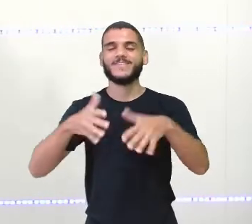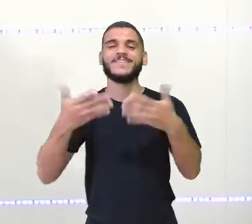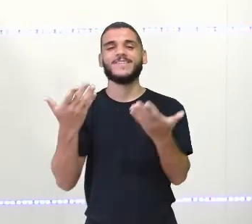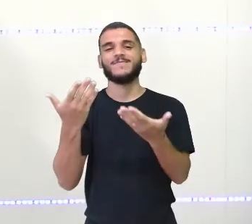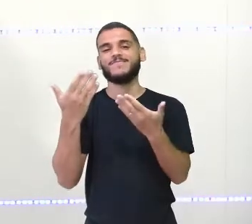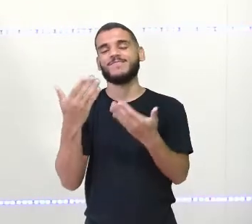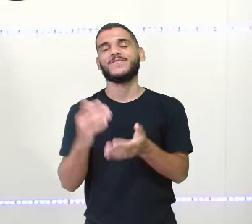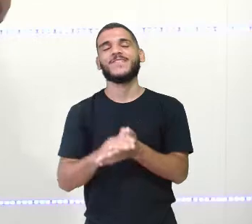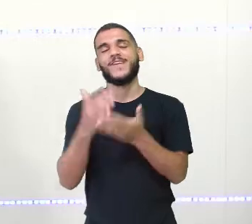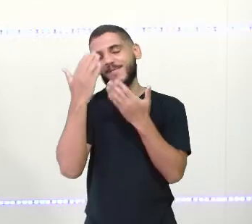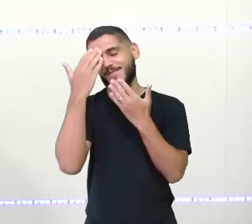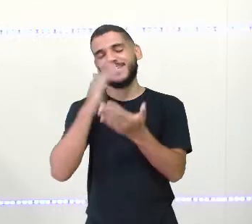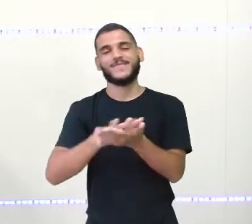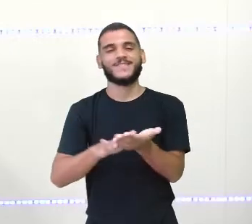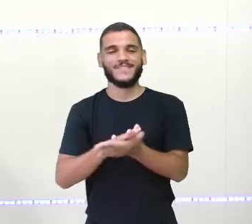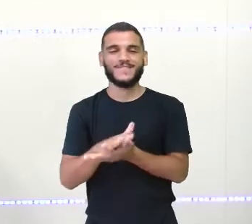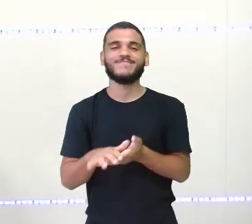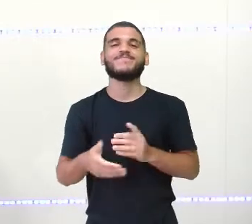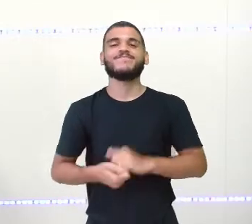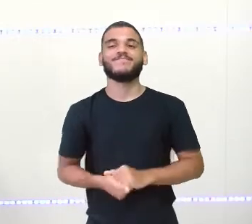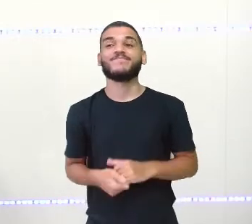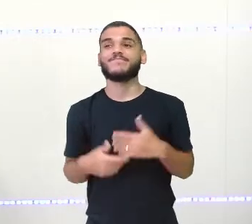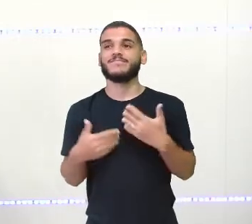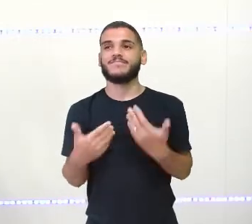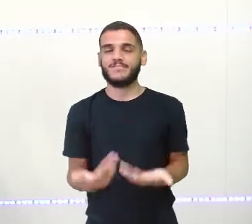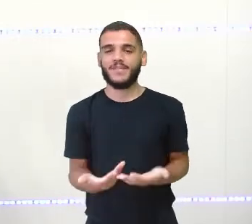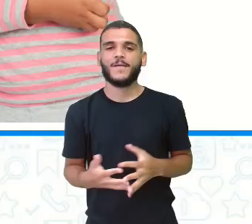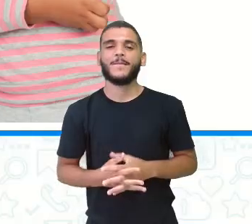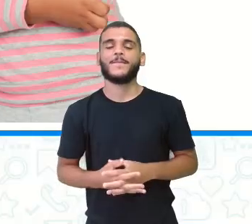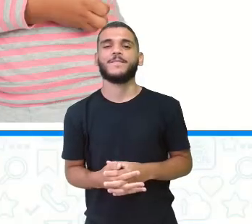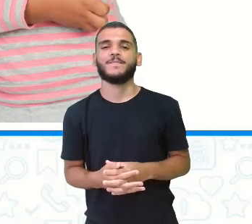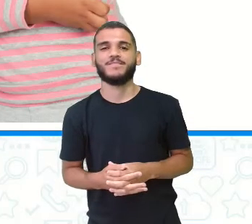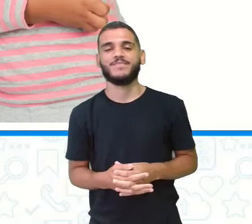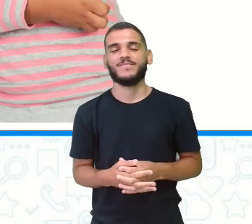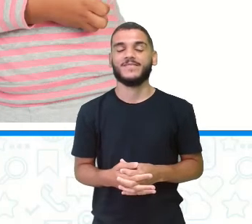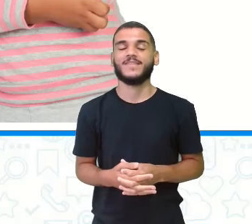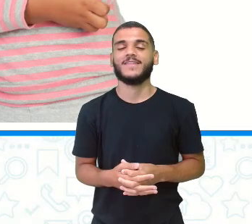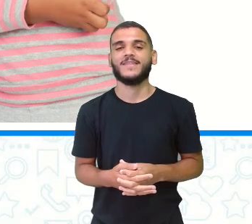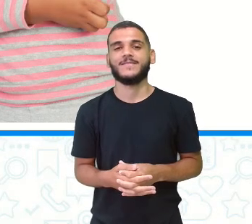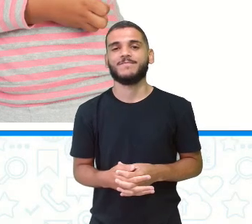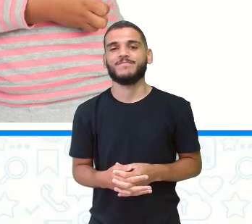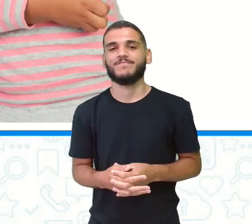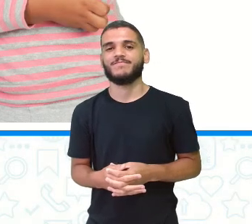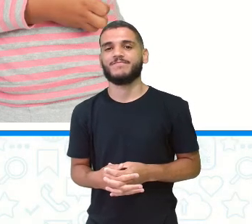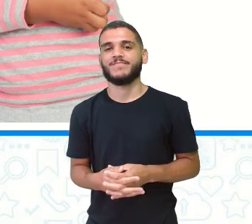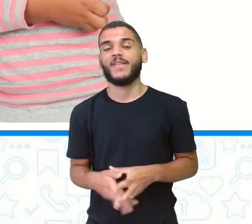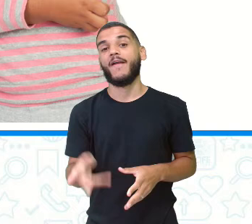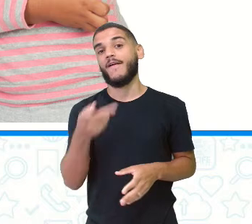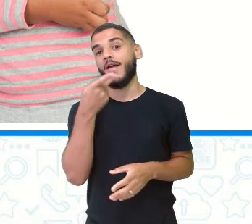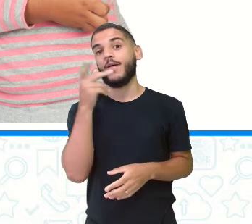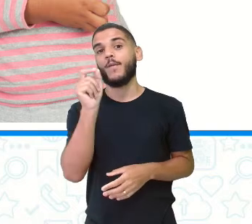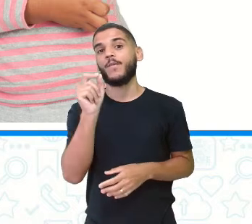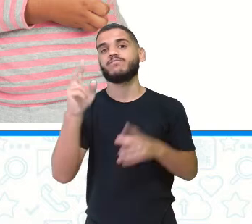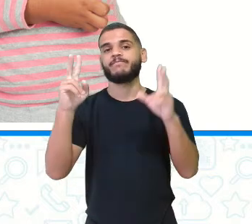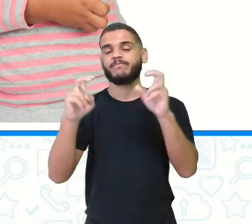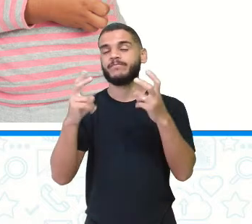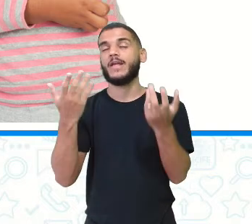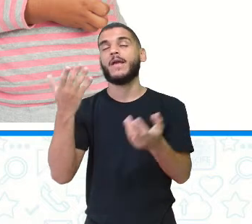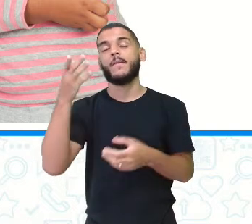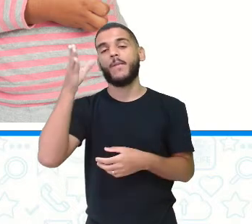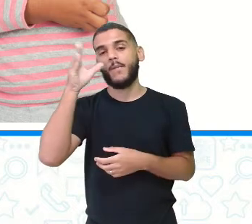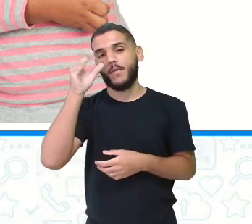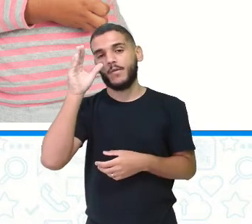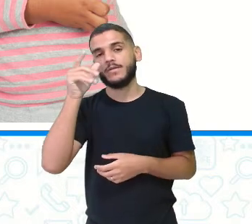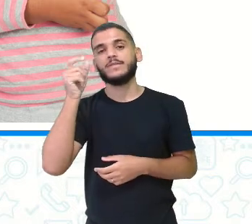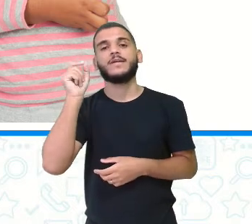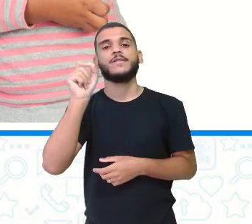inclusiva. Bem-vindo, Klinsmann. Vamos lá, gente. Falando agora sobre curiosidades sobre